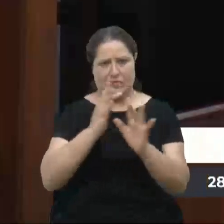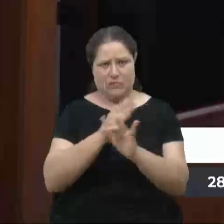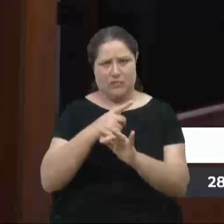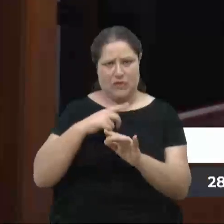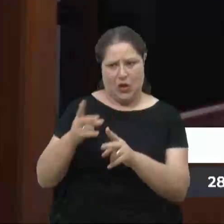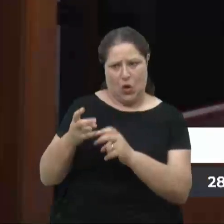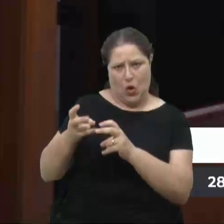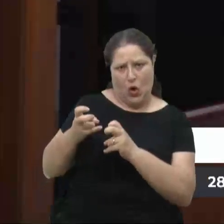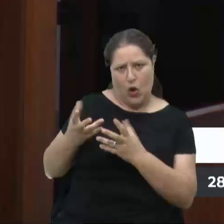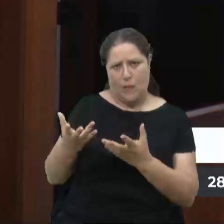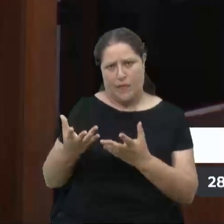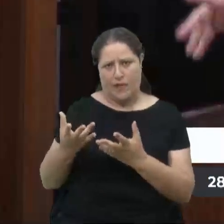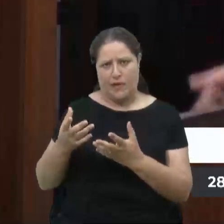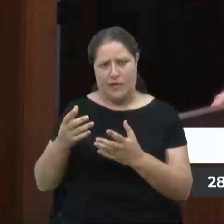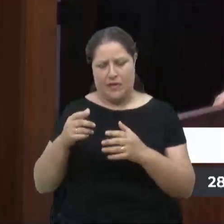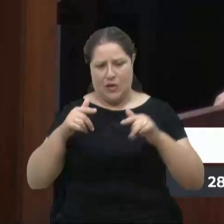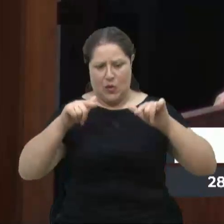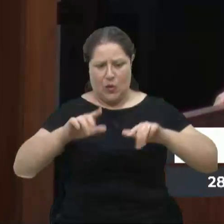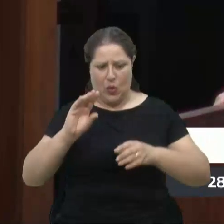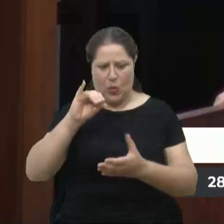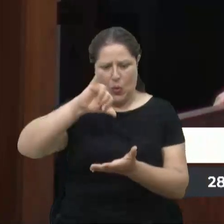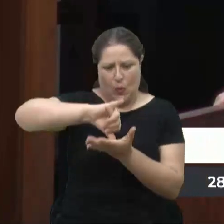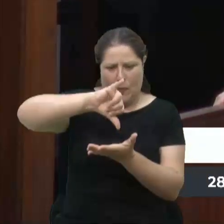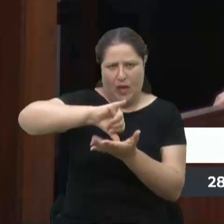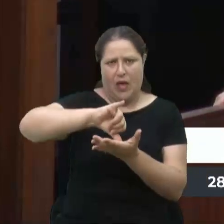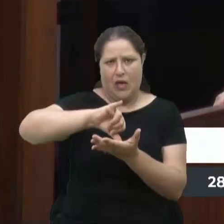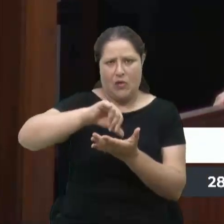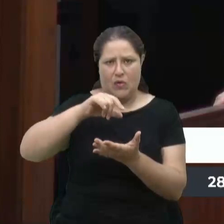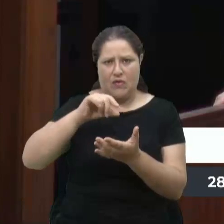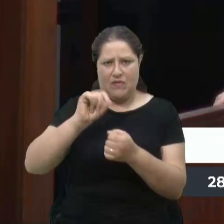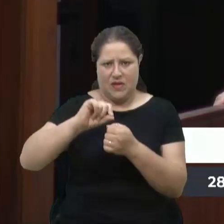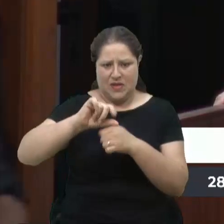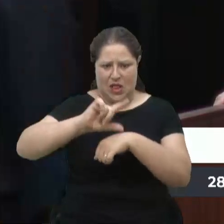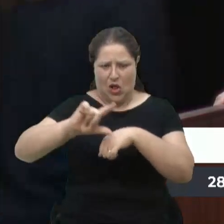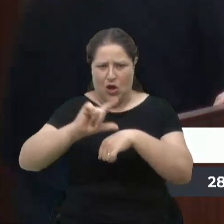também, vamos criar, botar uma loja no meio da circulação?